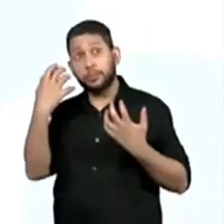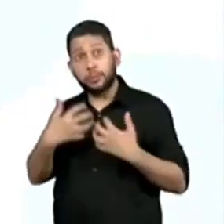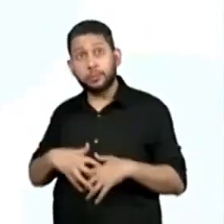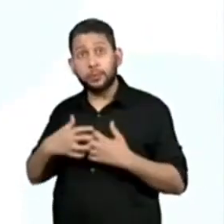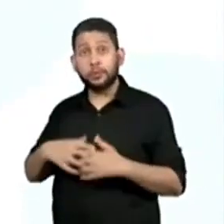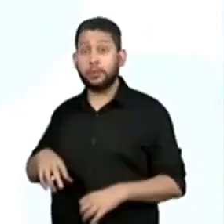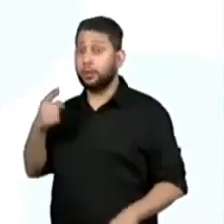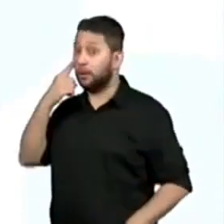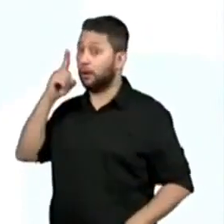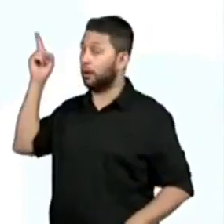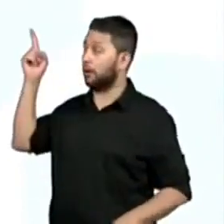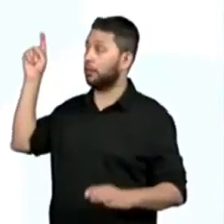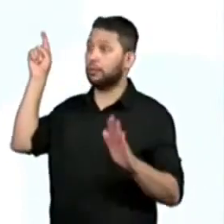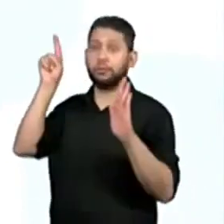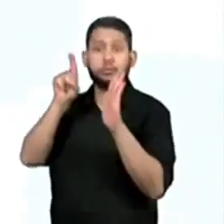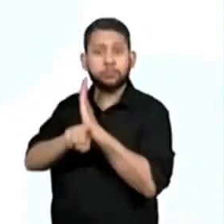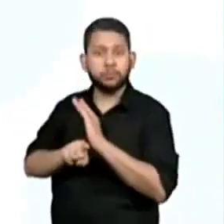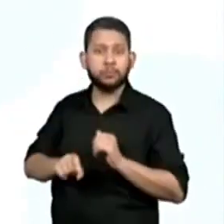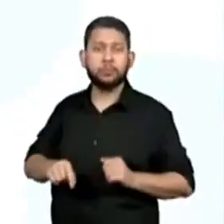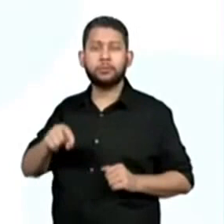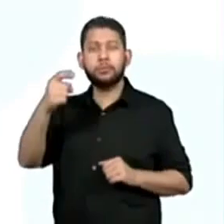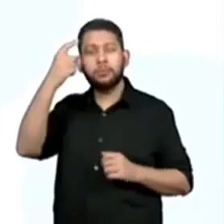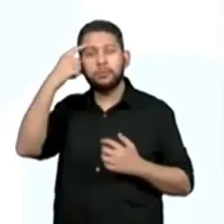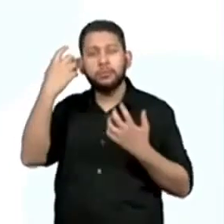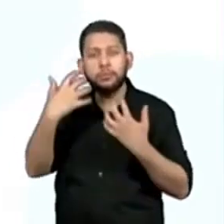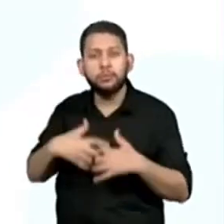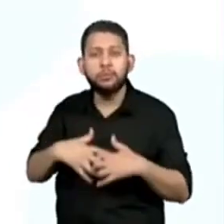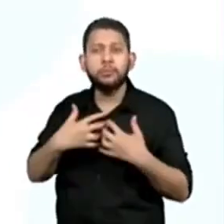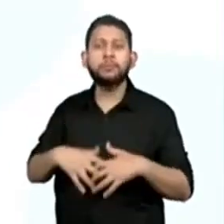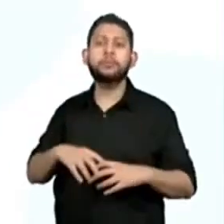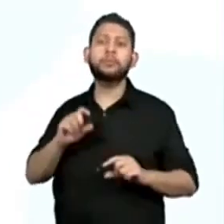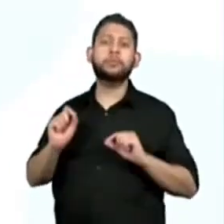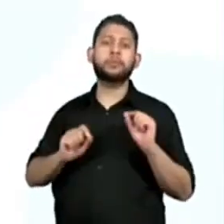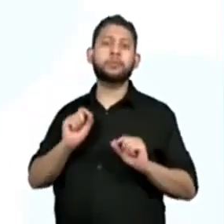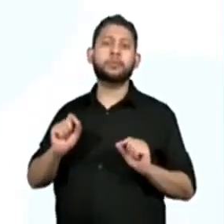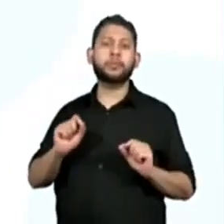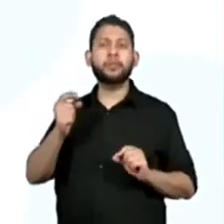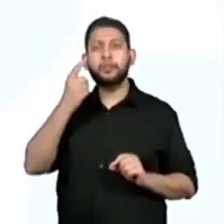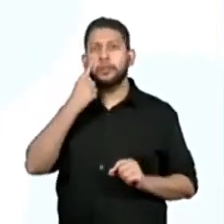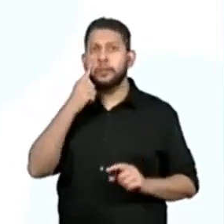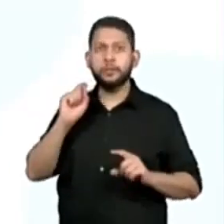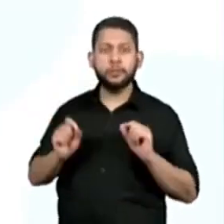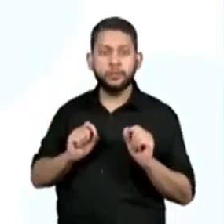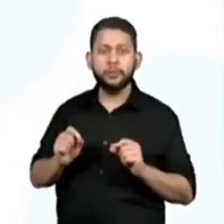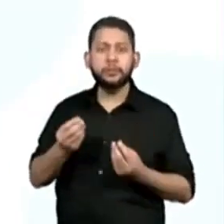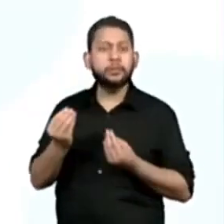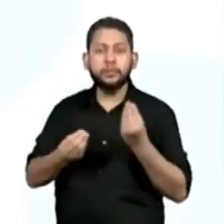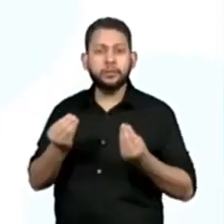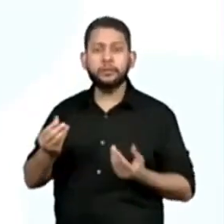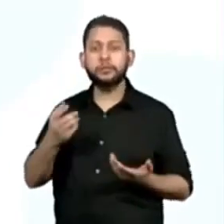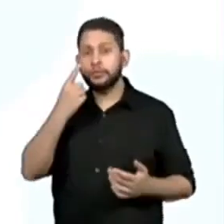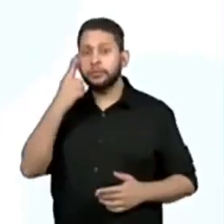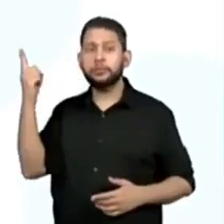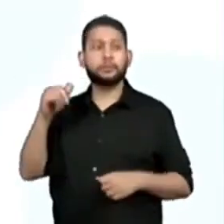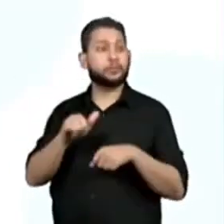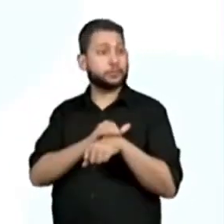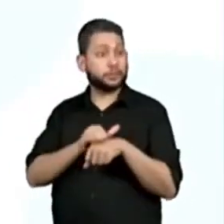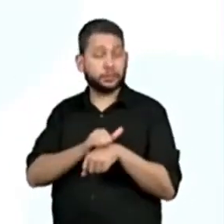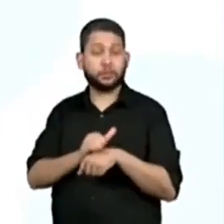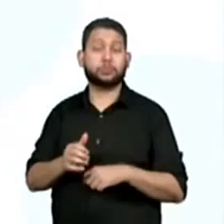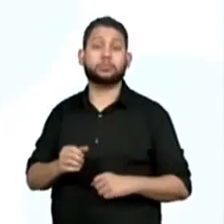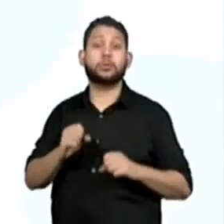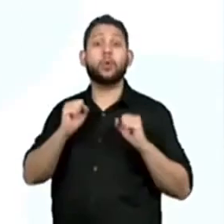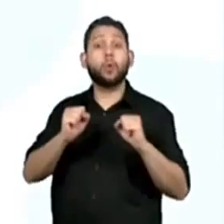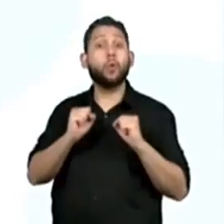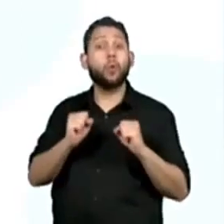pergunta que a gente consegue entender o que é pedido como é que a gente começa a ficar uma estratégia